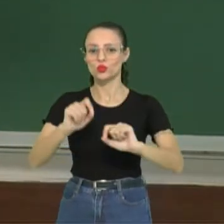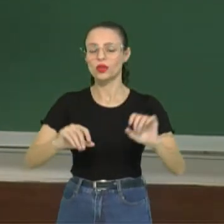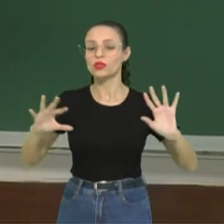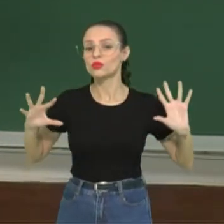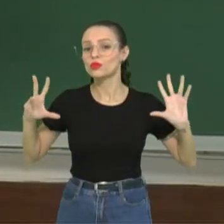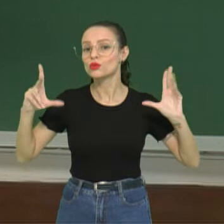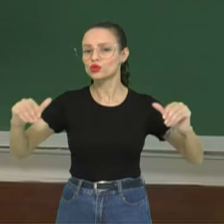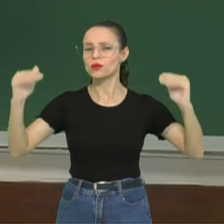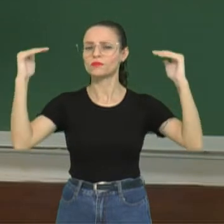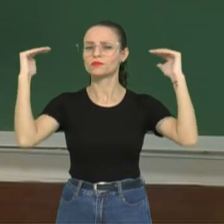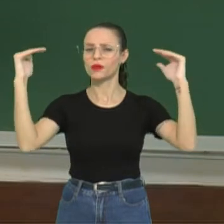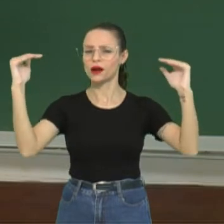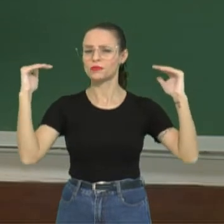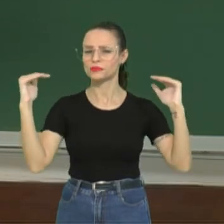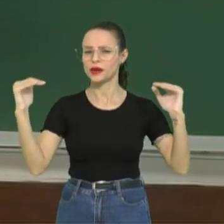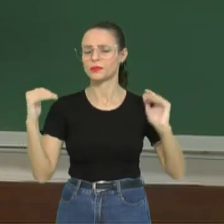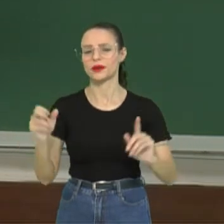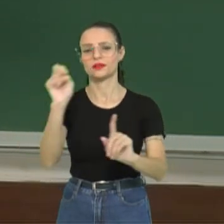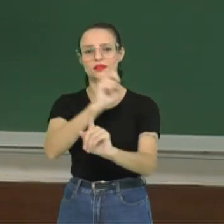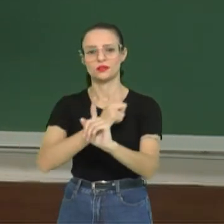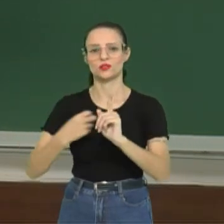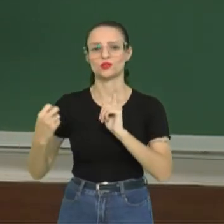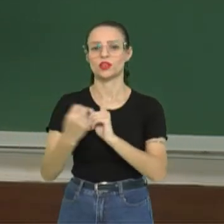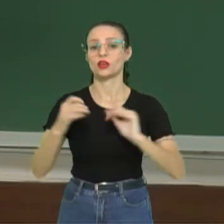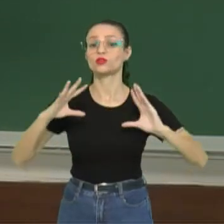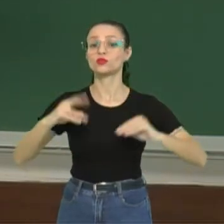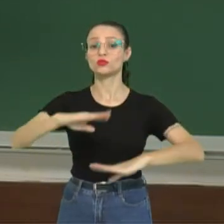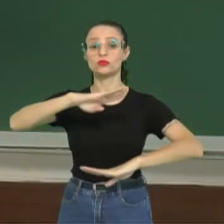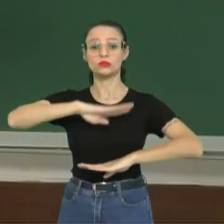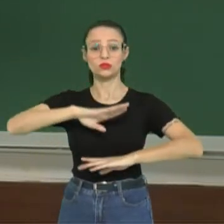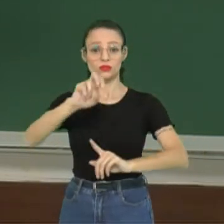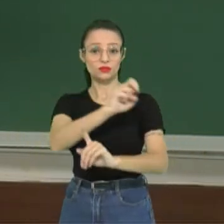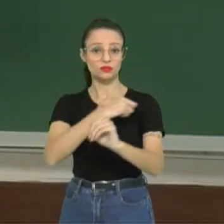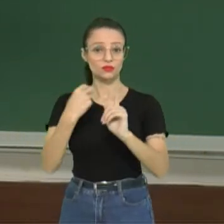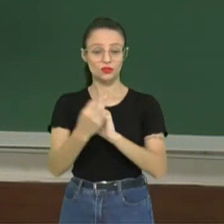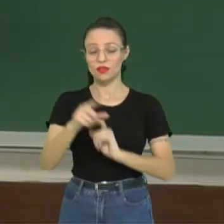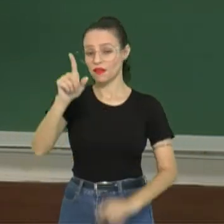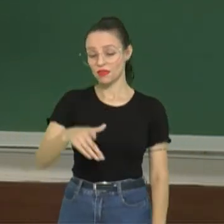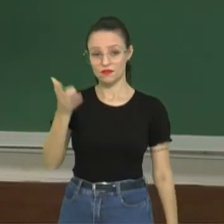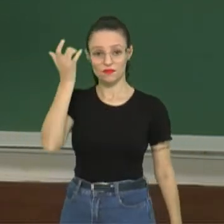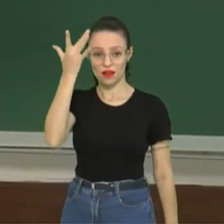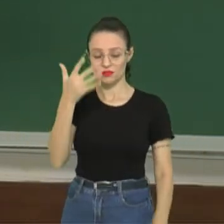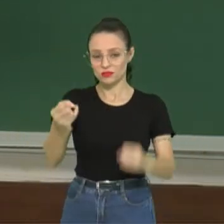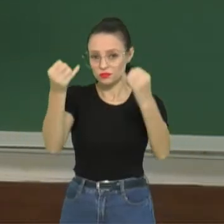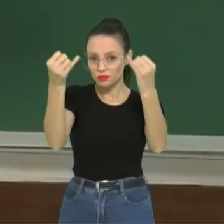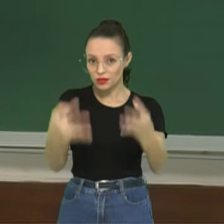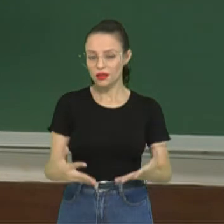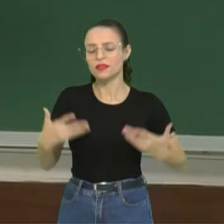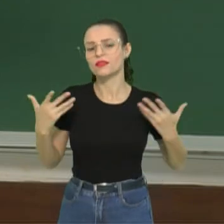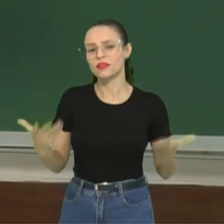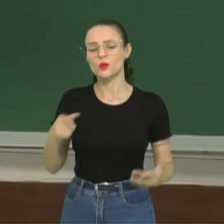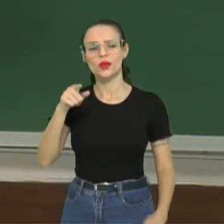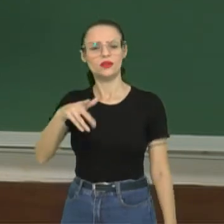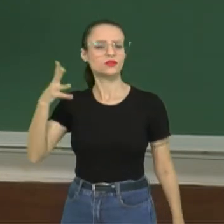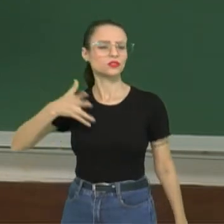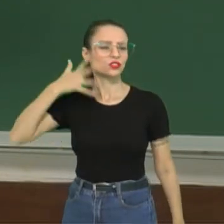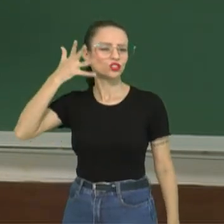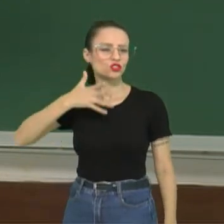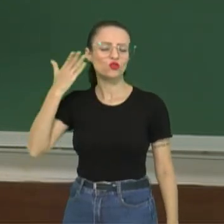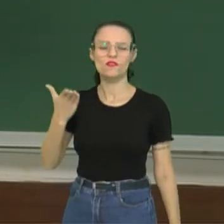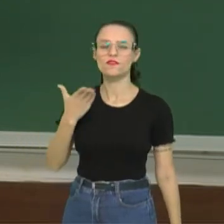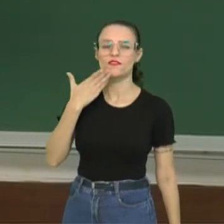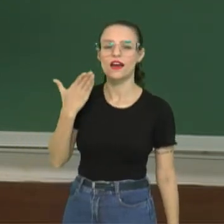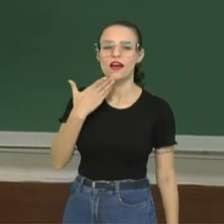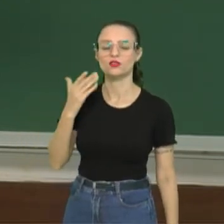todas as questões sociais toda a situação social seria facilmente explicada Então esse discurso